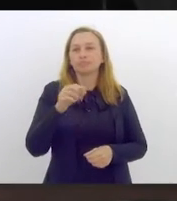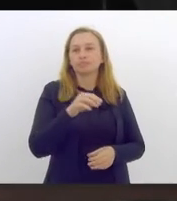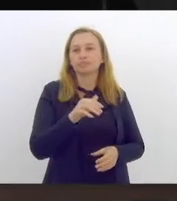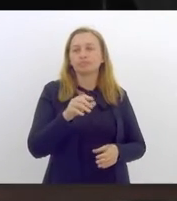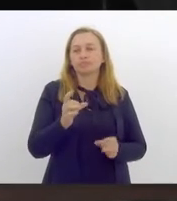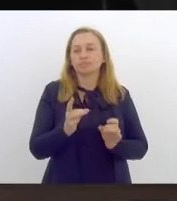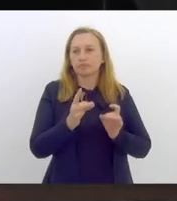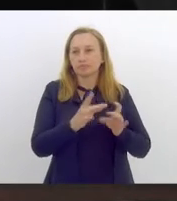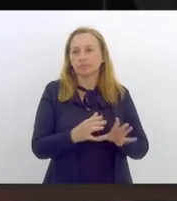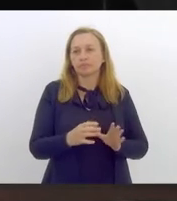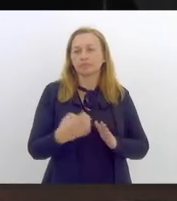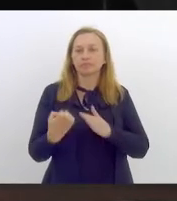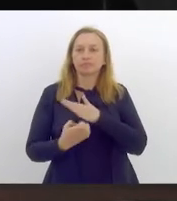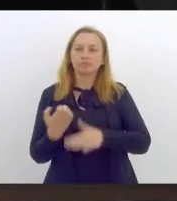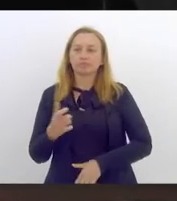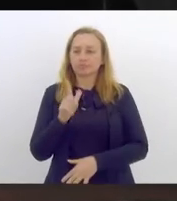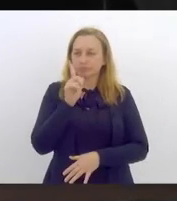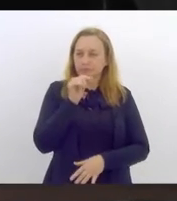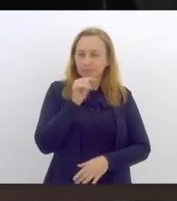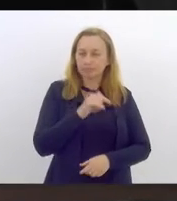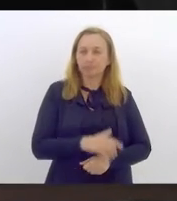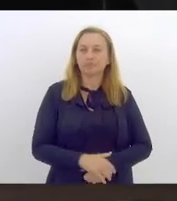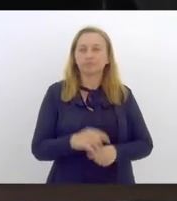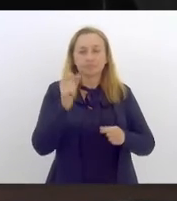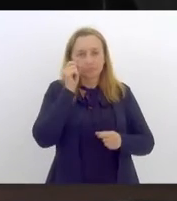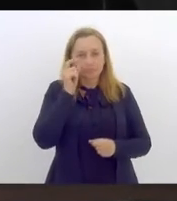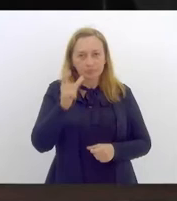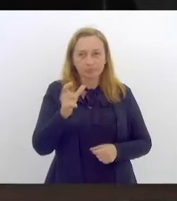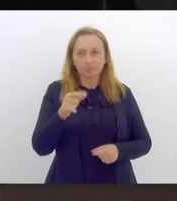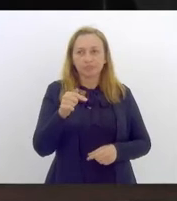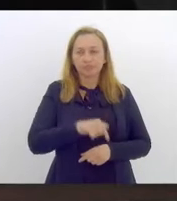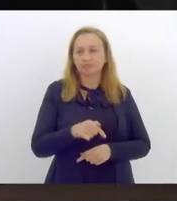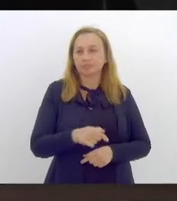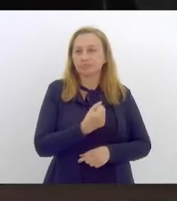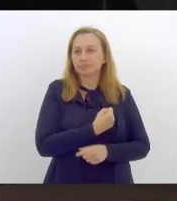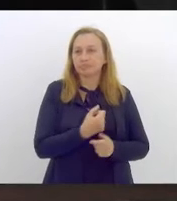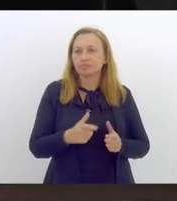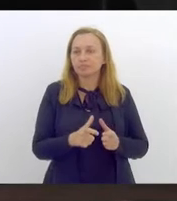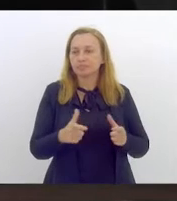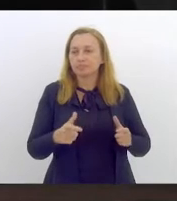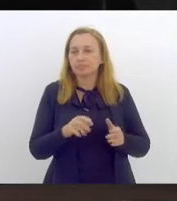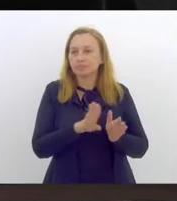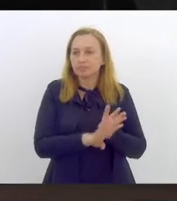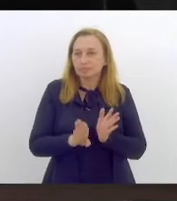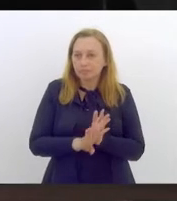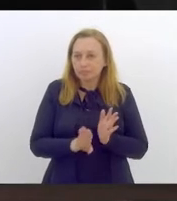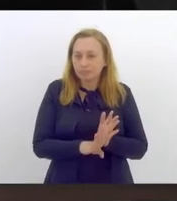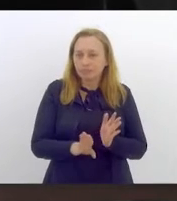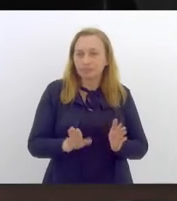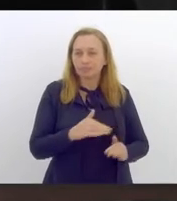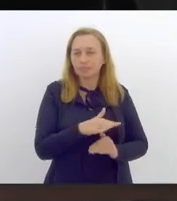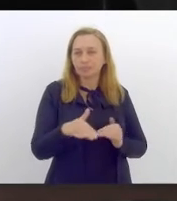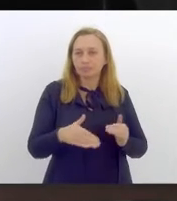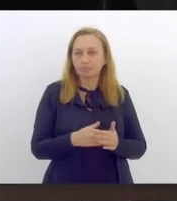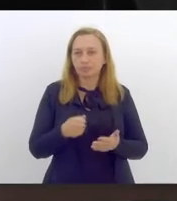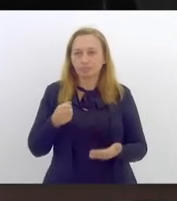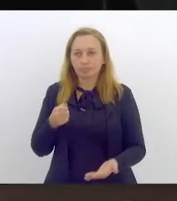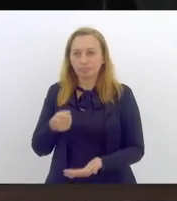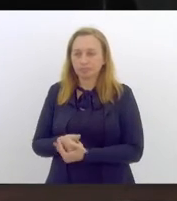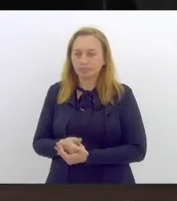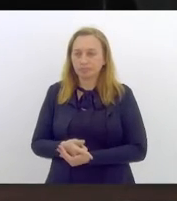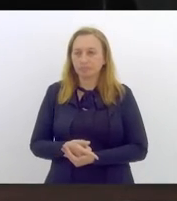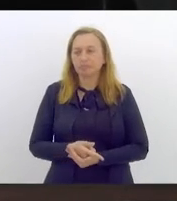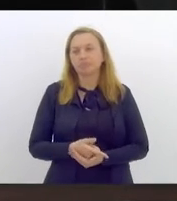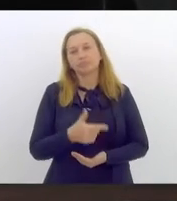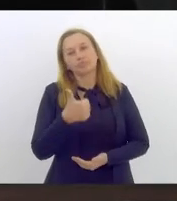SEDAE. Temos que ter um alerta aqui para o aumento da despesa de pessoal, né? Isso há um aumento em